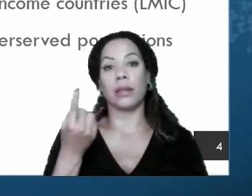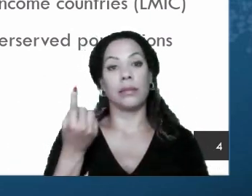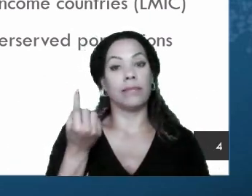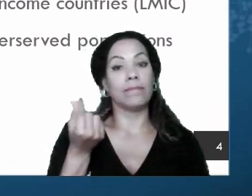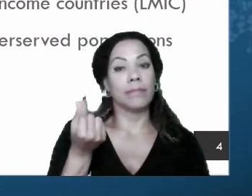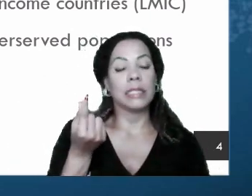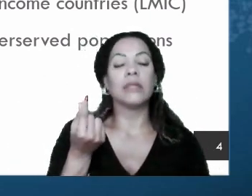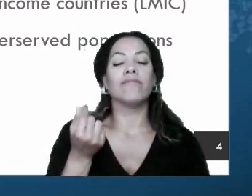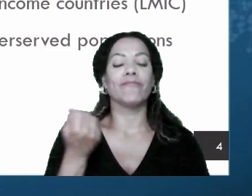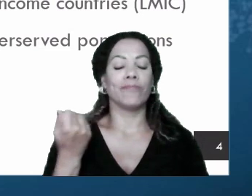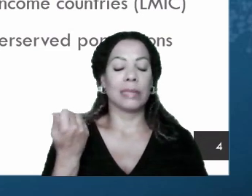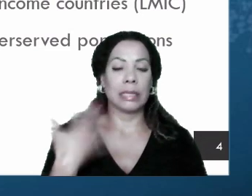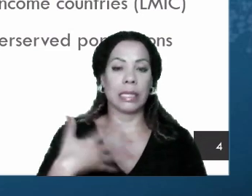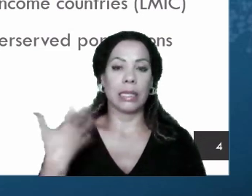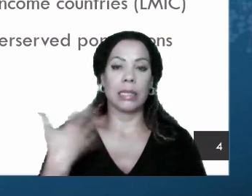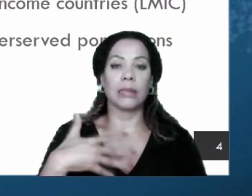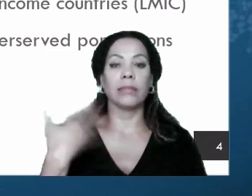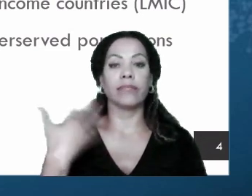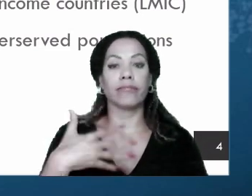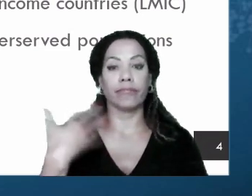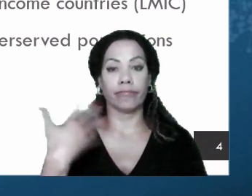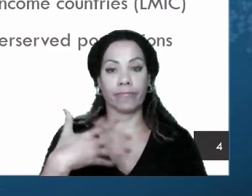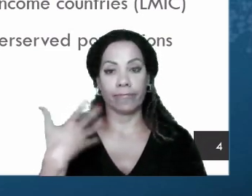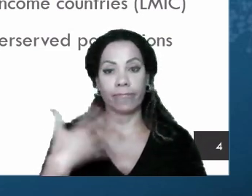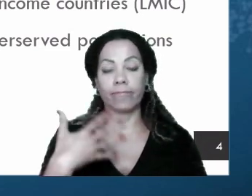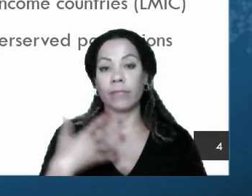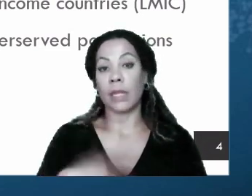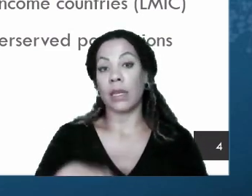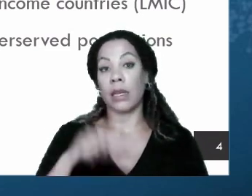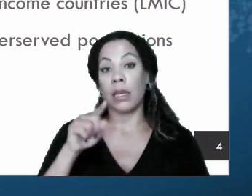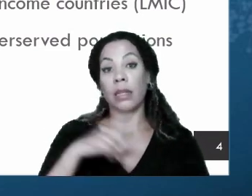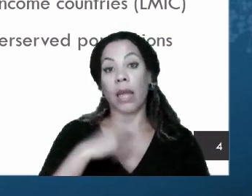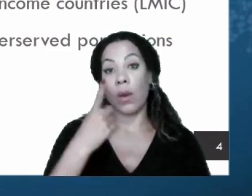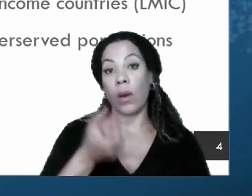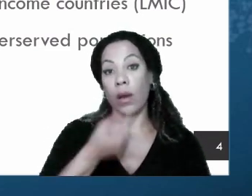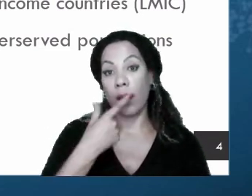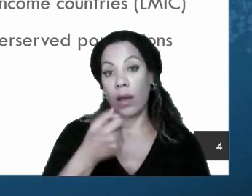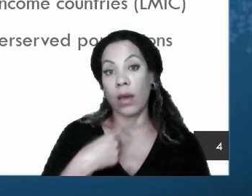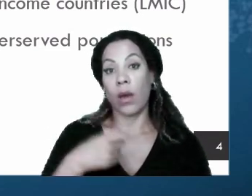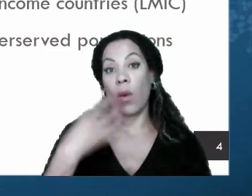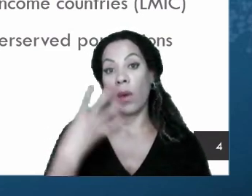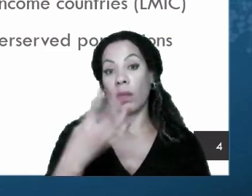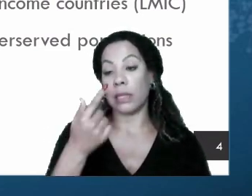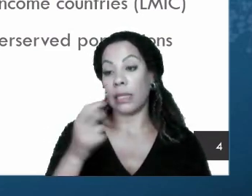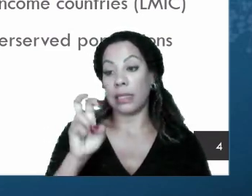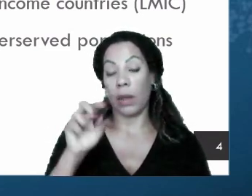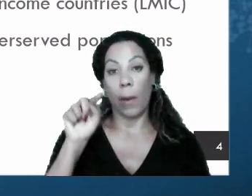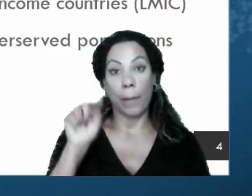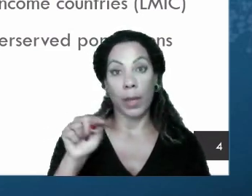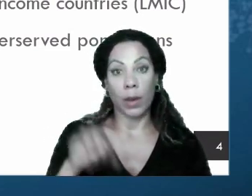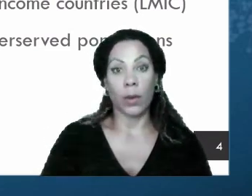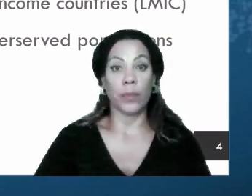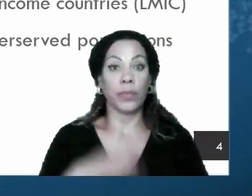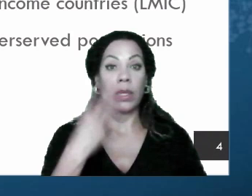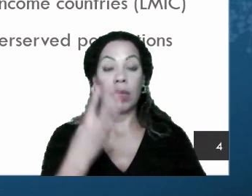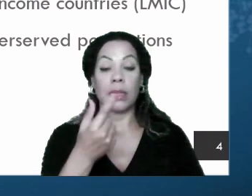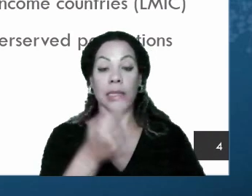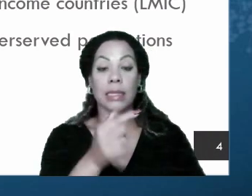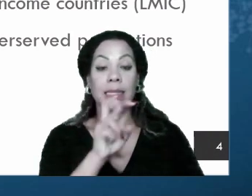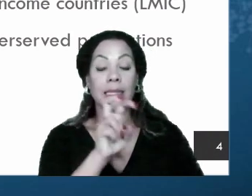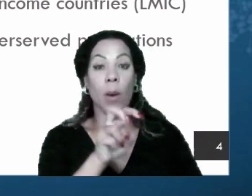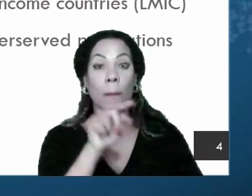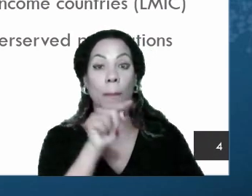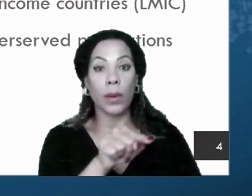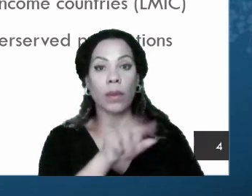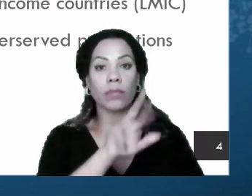muito altos. O Chemtrial é 475 mil, 375 mil para a Yescarta,